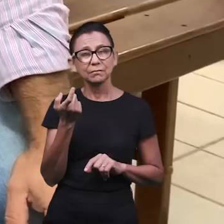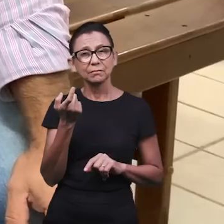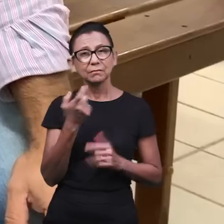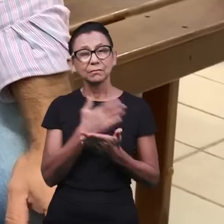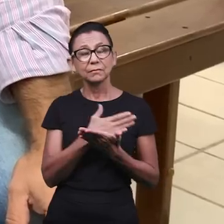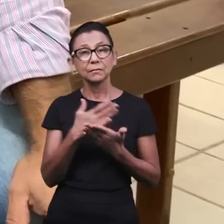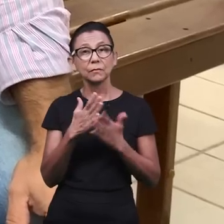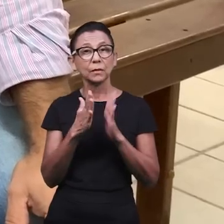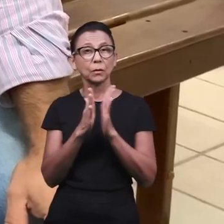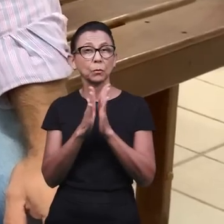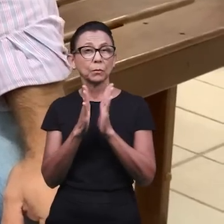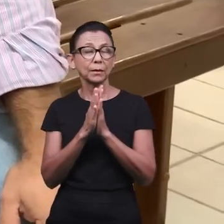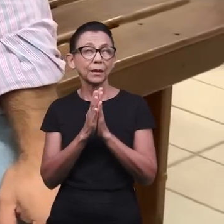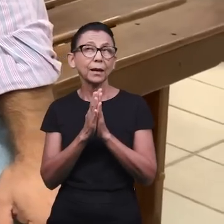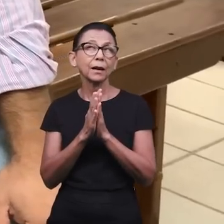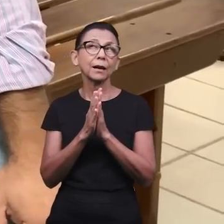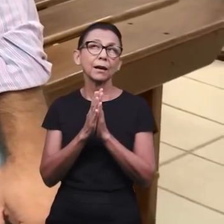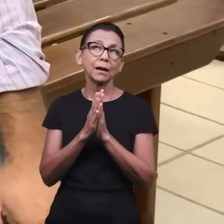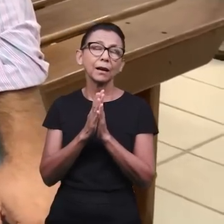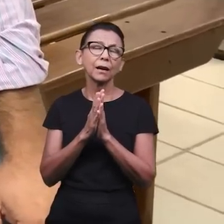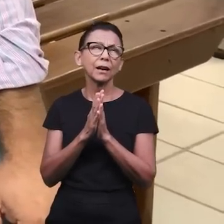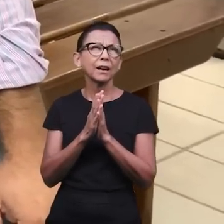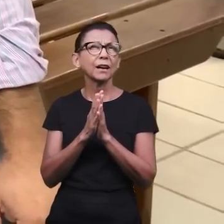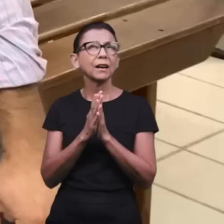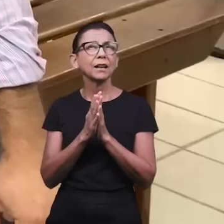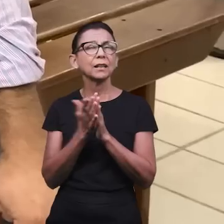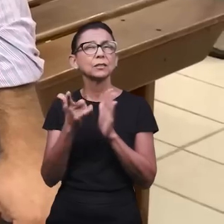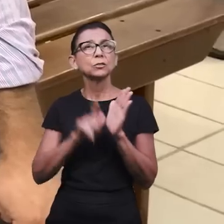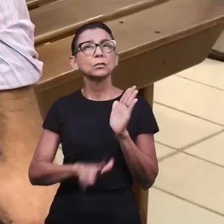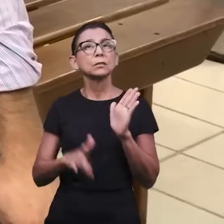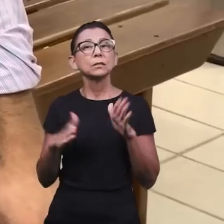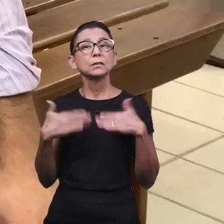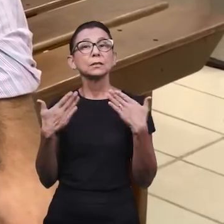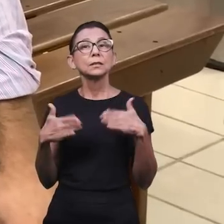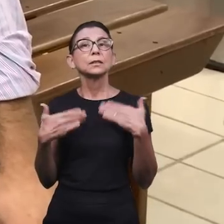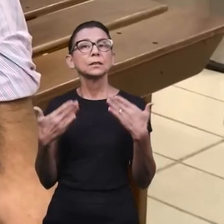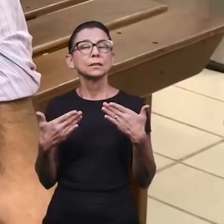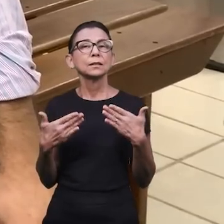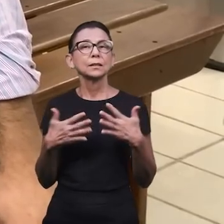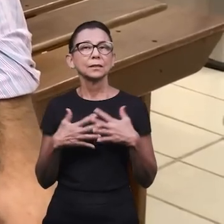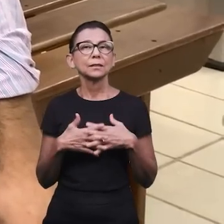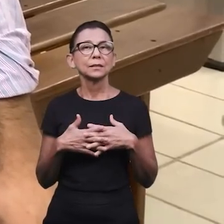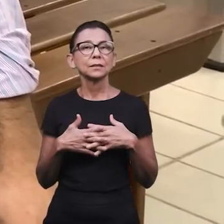ali já começou a me dar uma alegria muito grande de saber